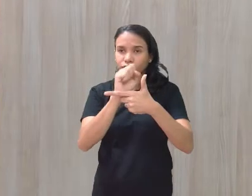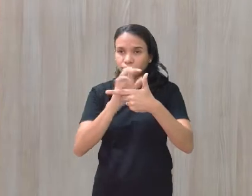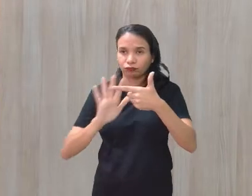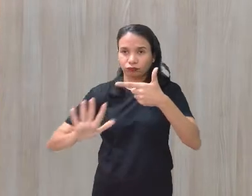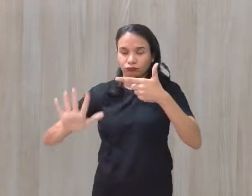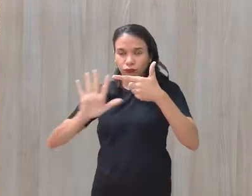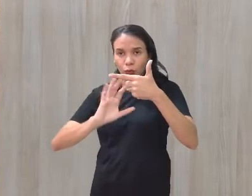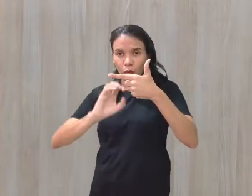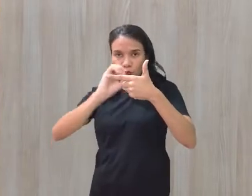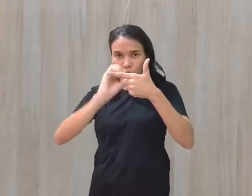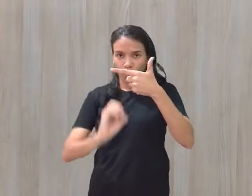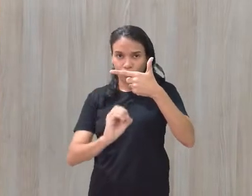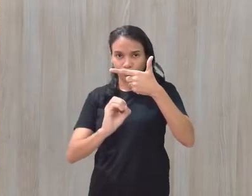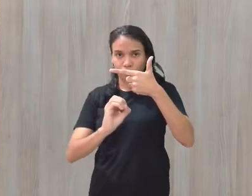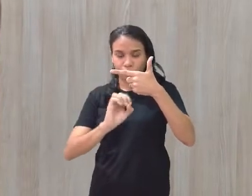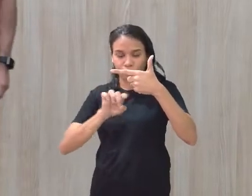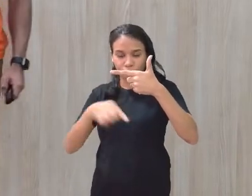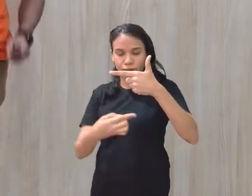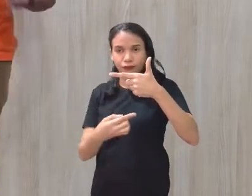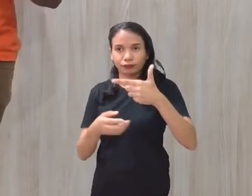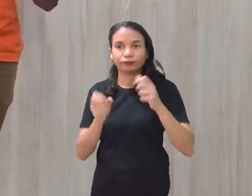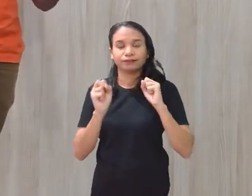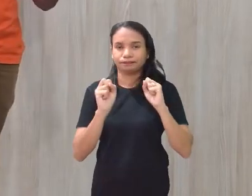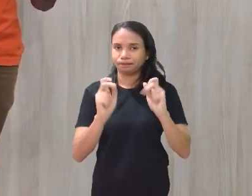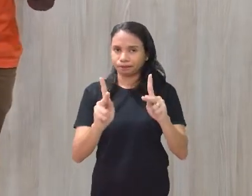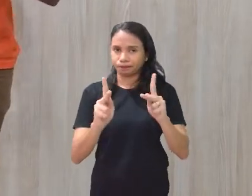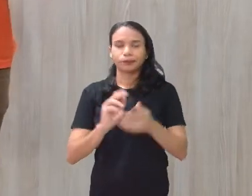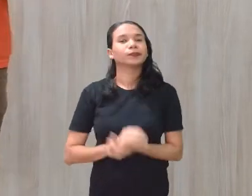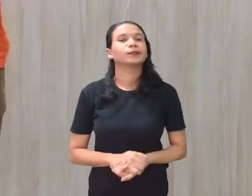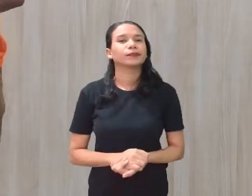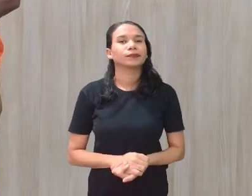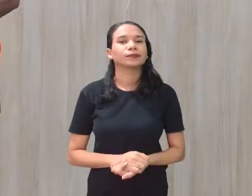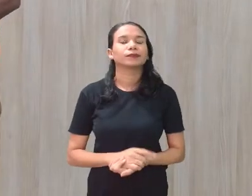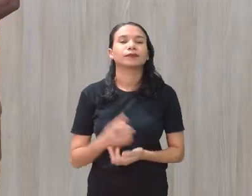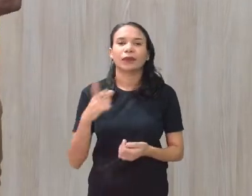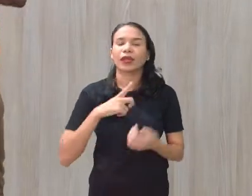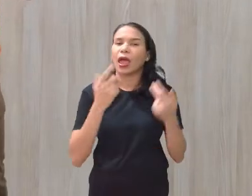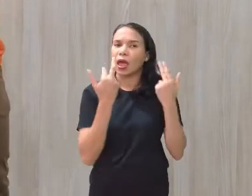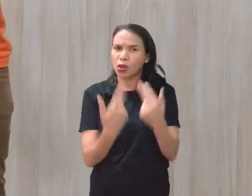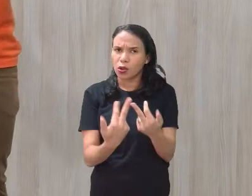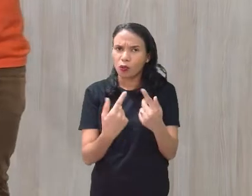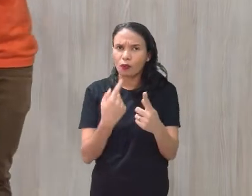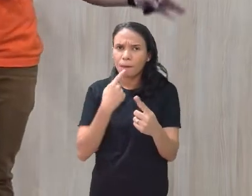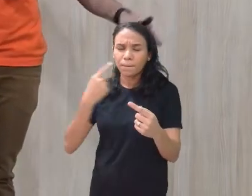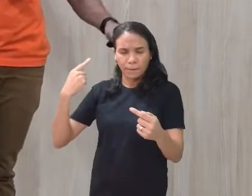embaixo a gente coloca o 0 e a vírgula. Show de bola, né? Mesmo passo que a gente fez no exemplo